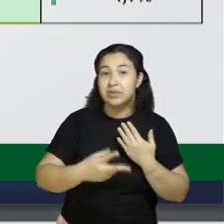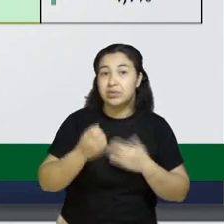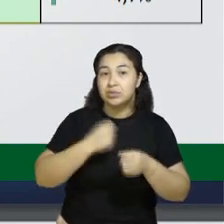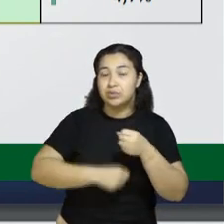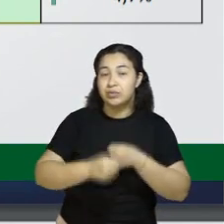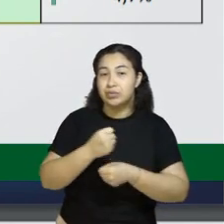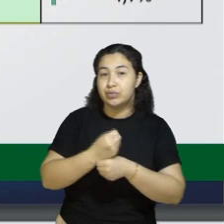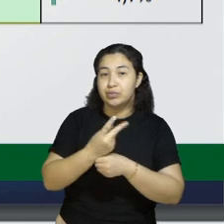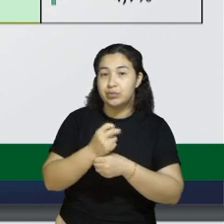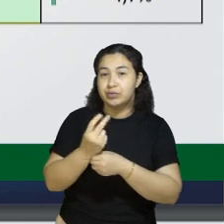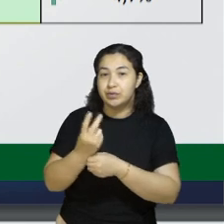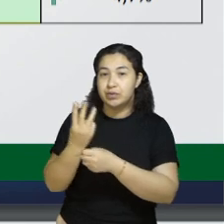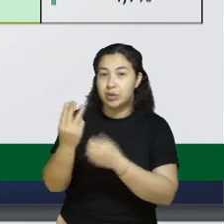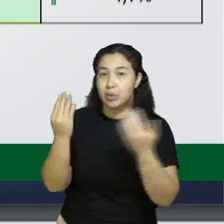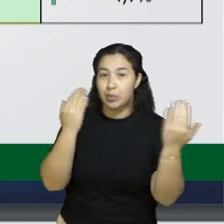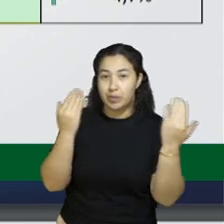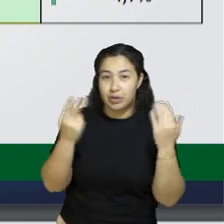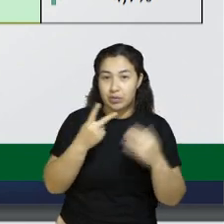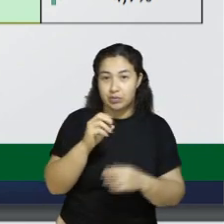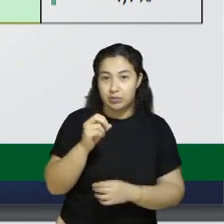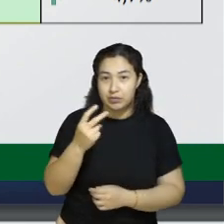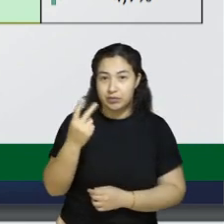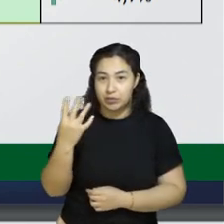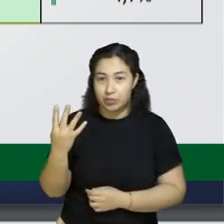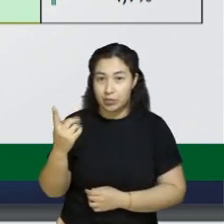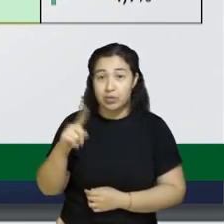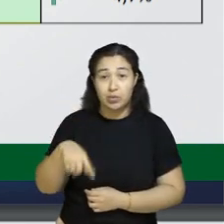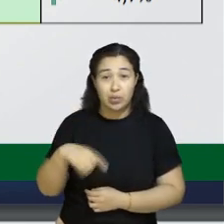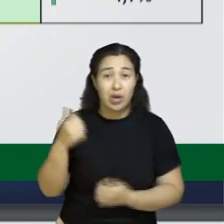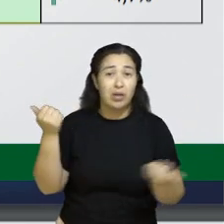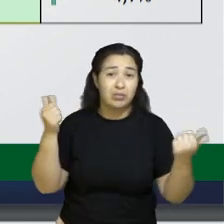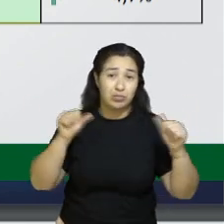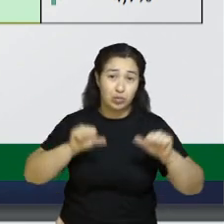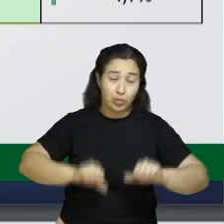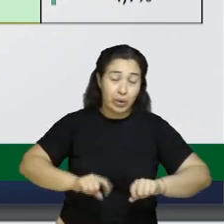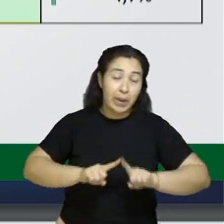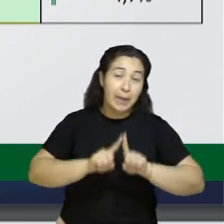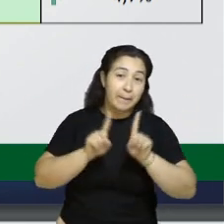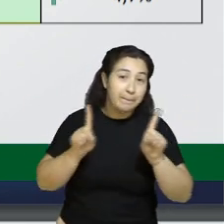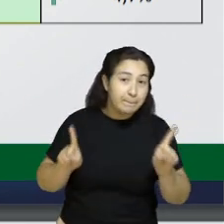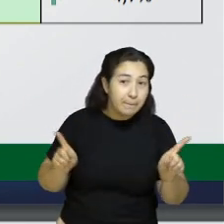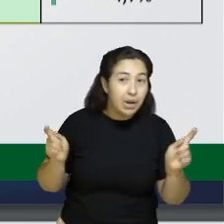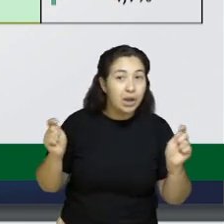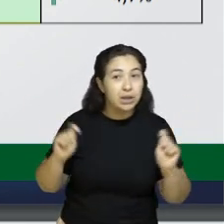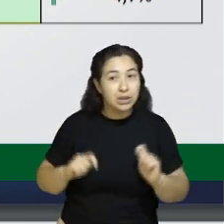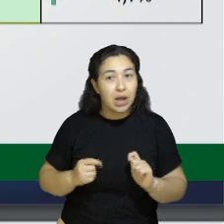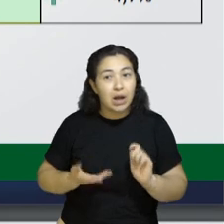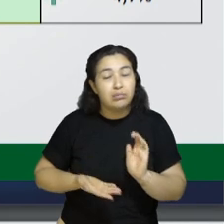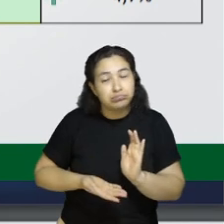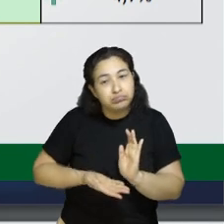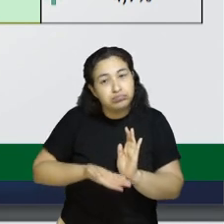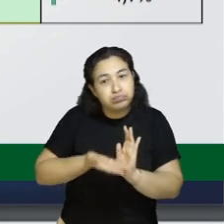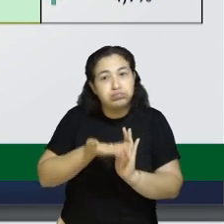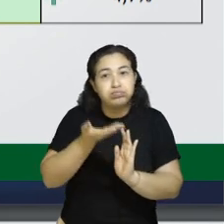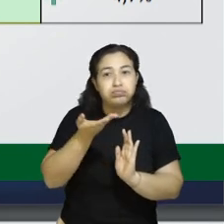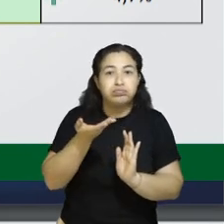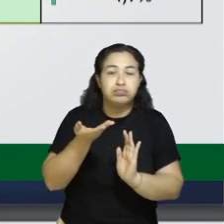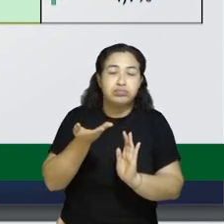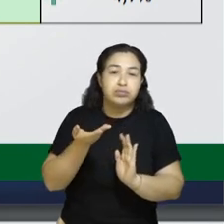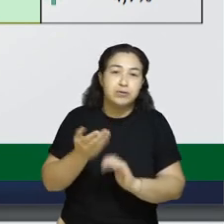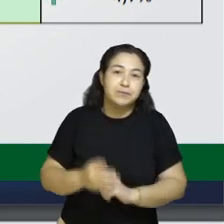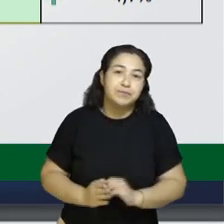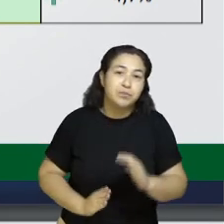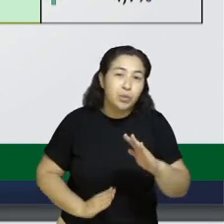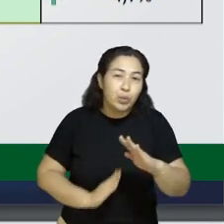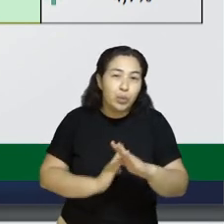com 2024. Os números ainda são muito ruins, mas nós temos uma evolução em Santa Catarina, tanto nas